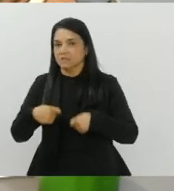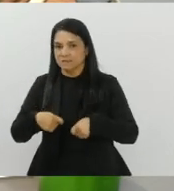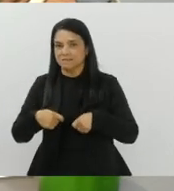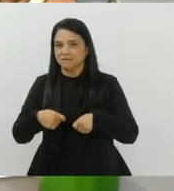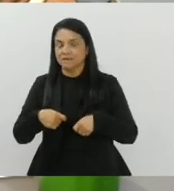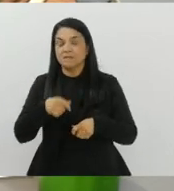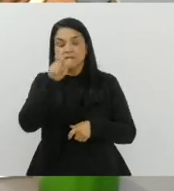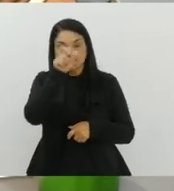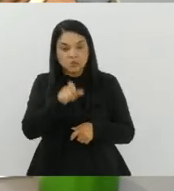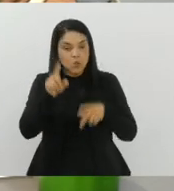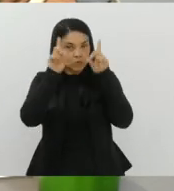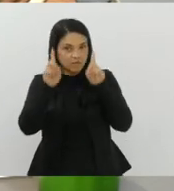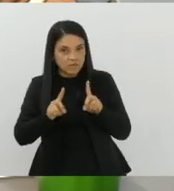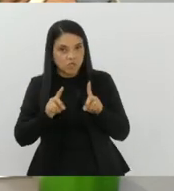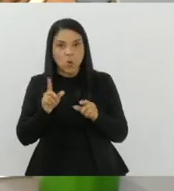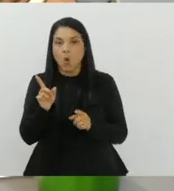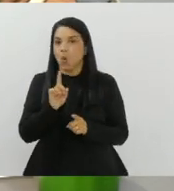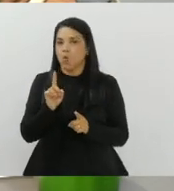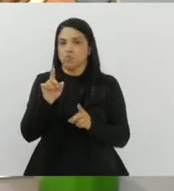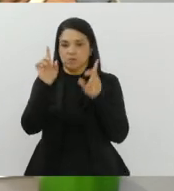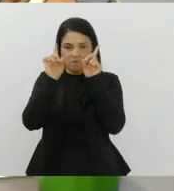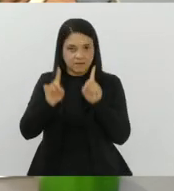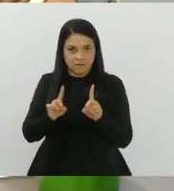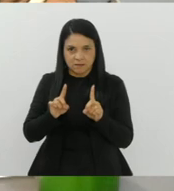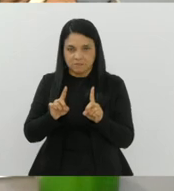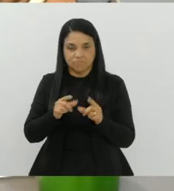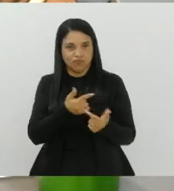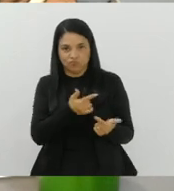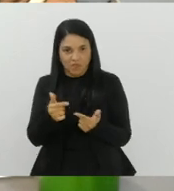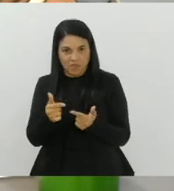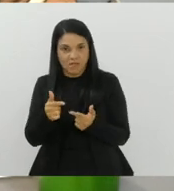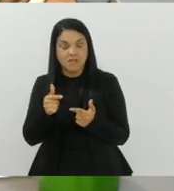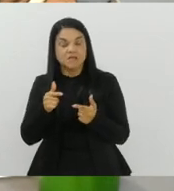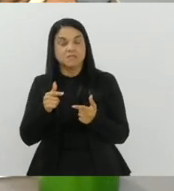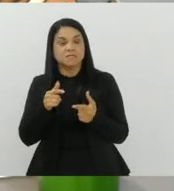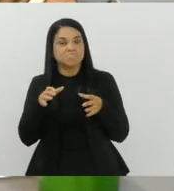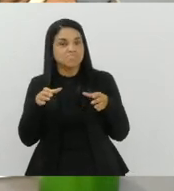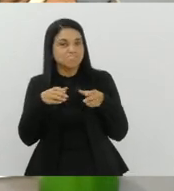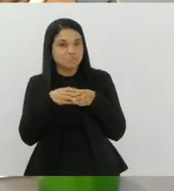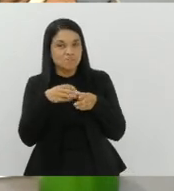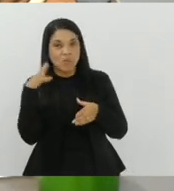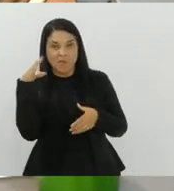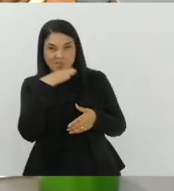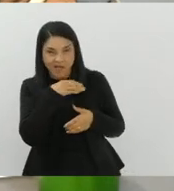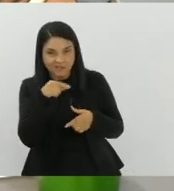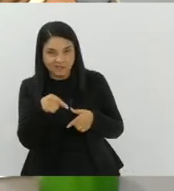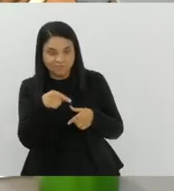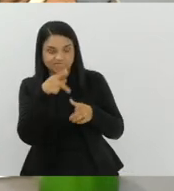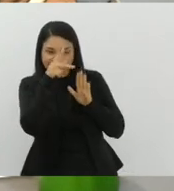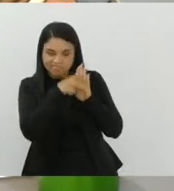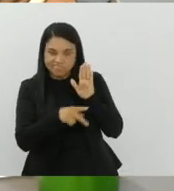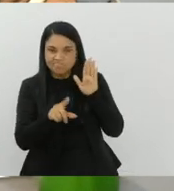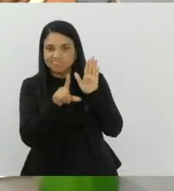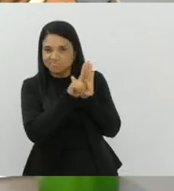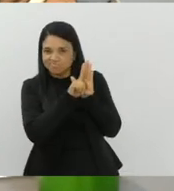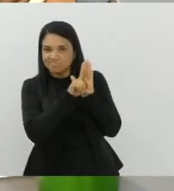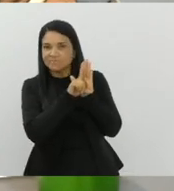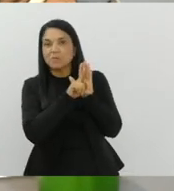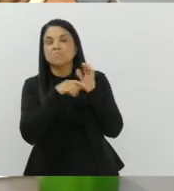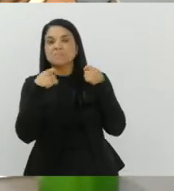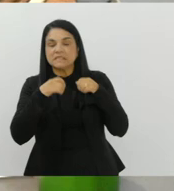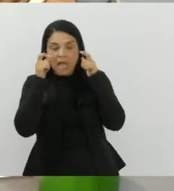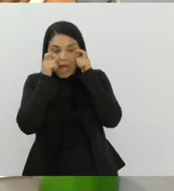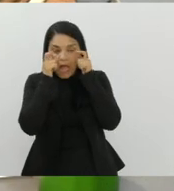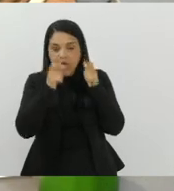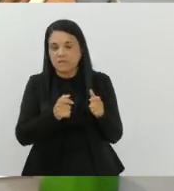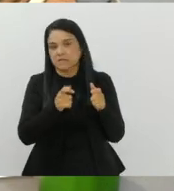pessoa com deficiência ou não, para a contratação desse plano. Então, esse pacote da maldade, caso seja passado, a gente precisa ficar atento nessa